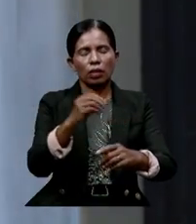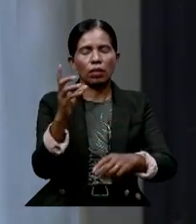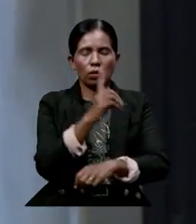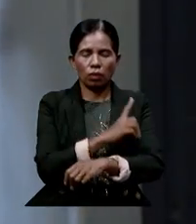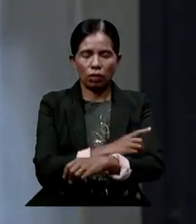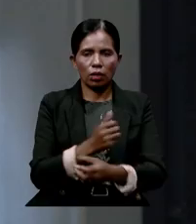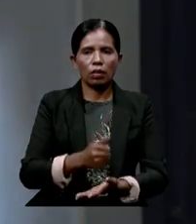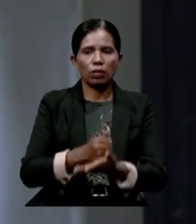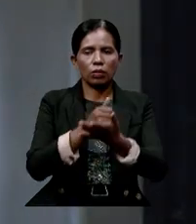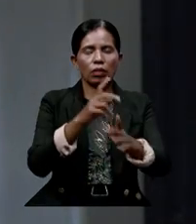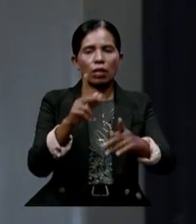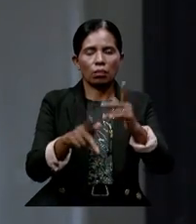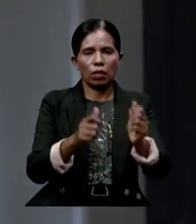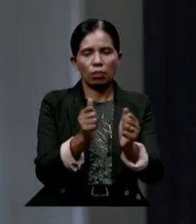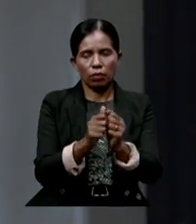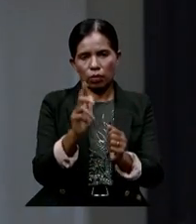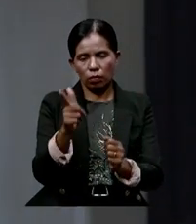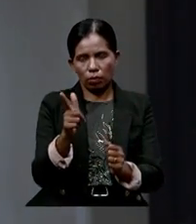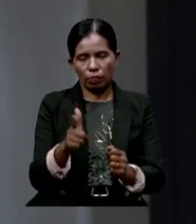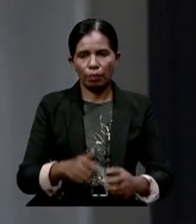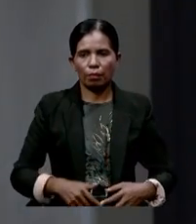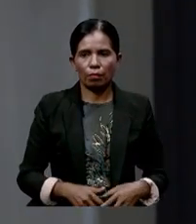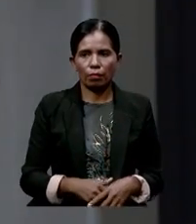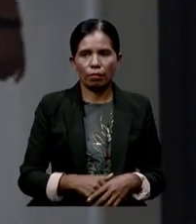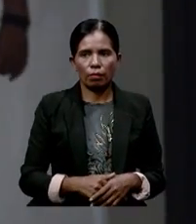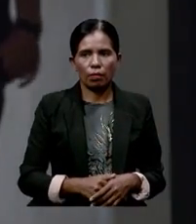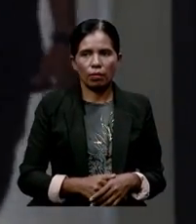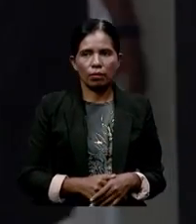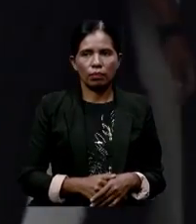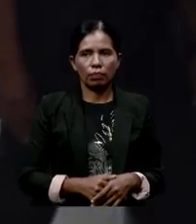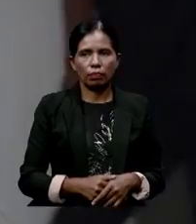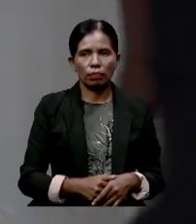se atende Ruanulo. Santina Simões, Agostinho da Costa, GMN.